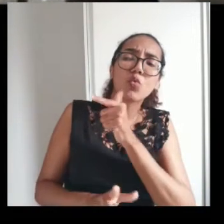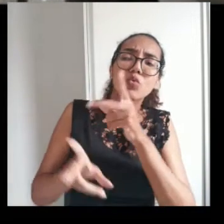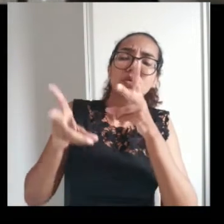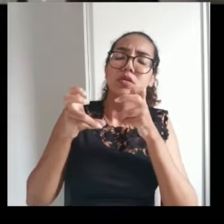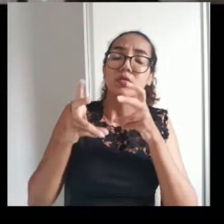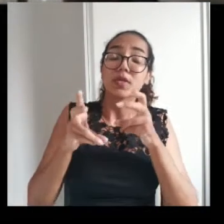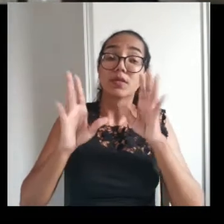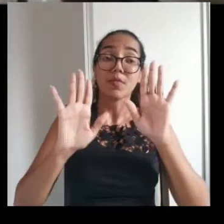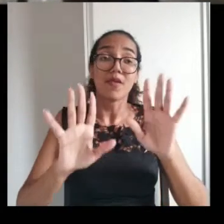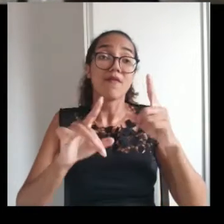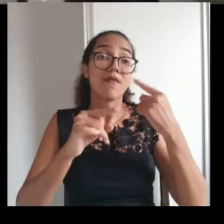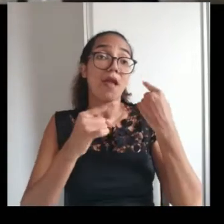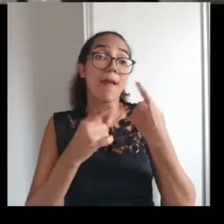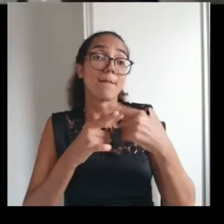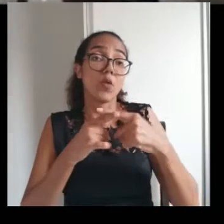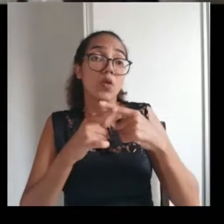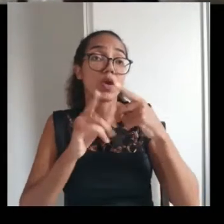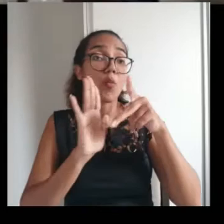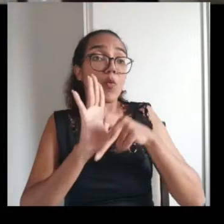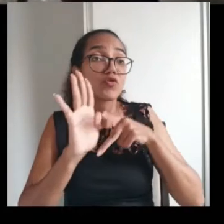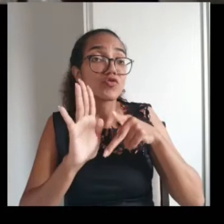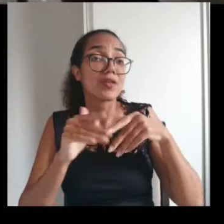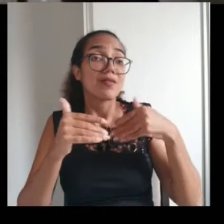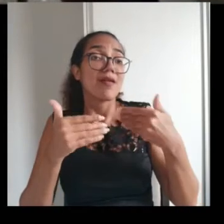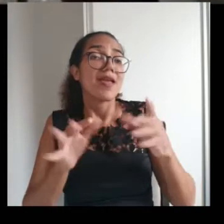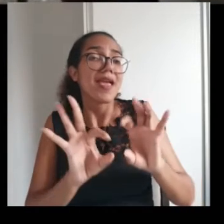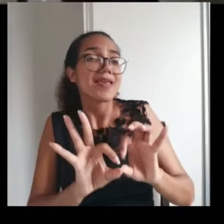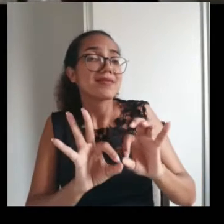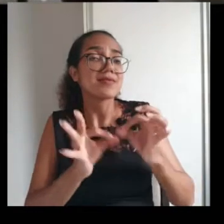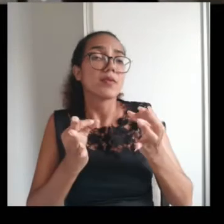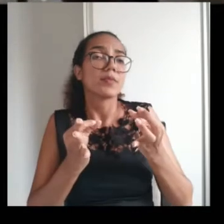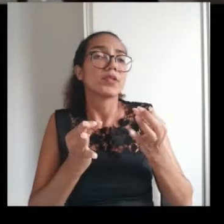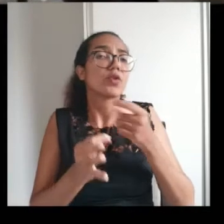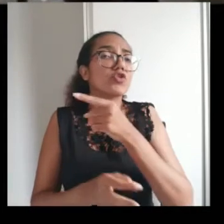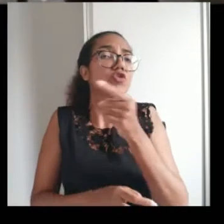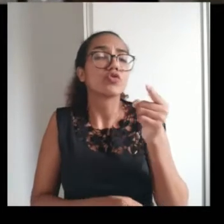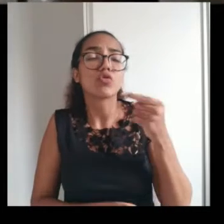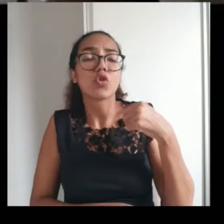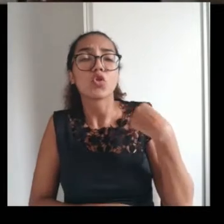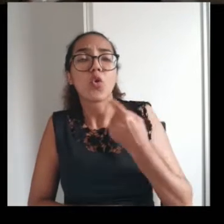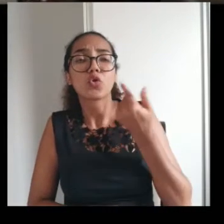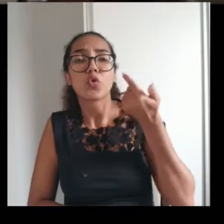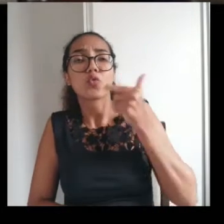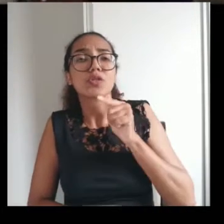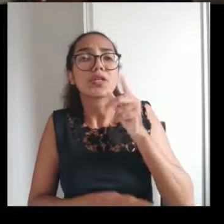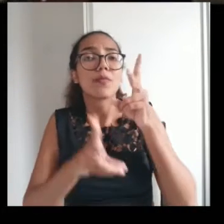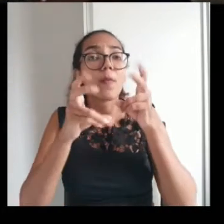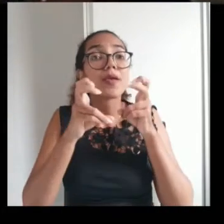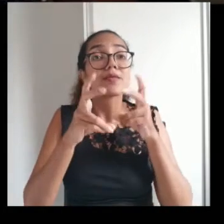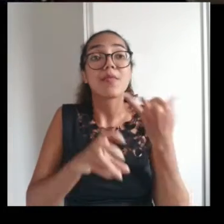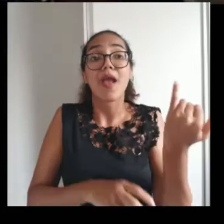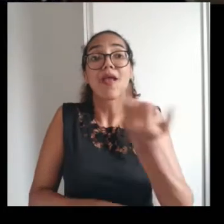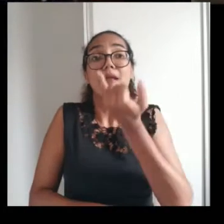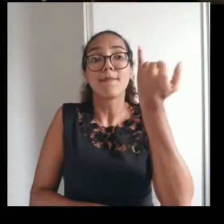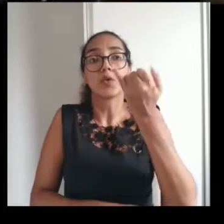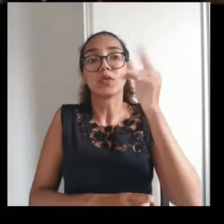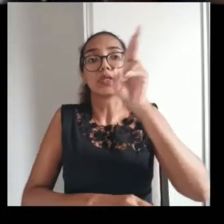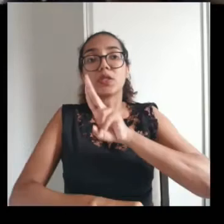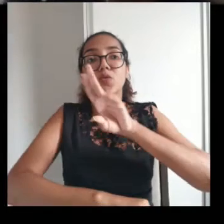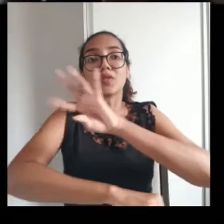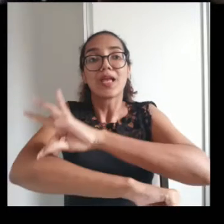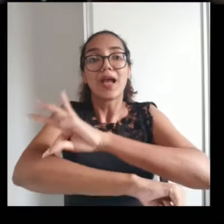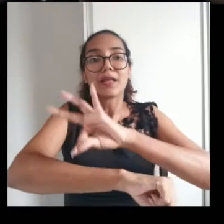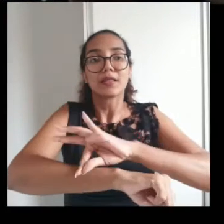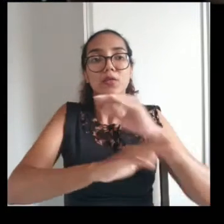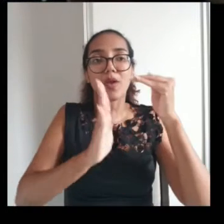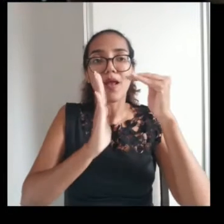para a gente não conseguir, muitas vezes, perceber esses benefícios. Se você trabalhar num sistema com milhões de linhas